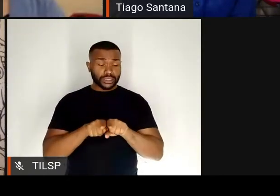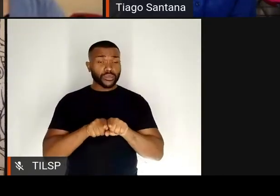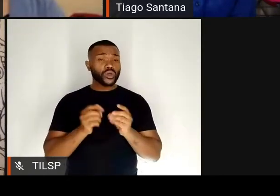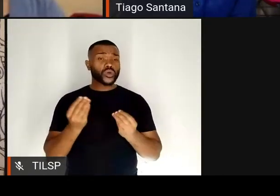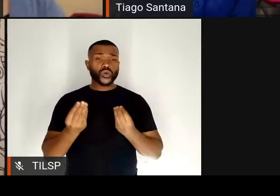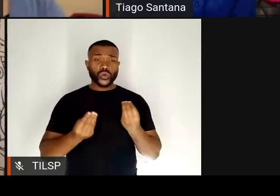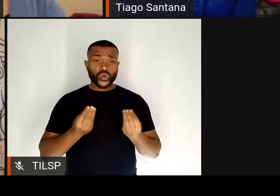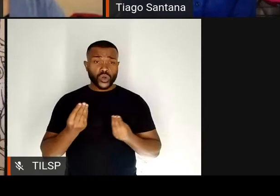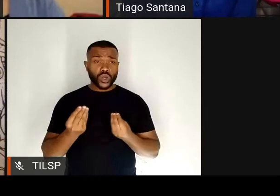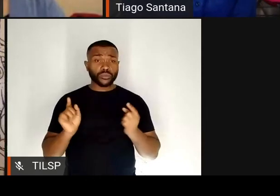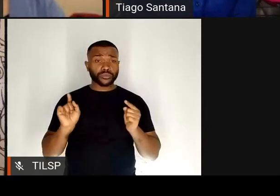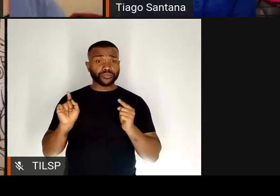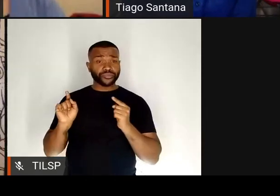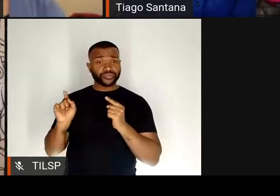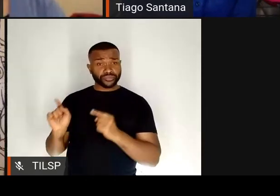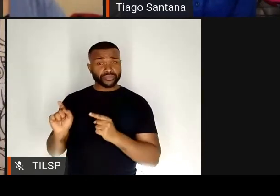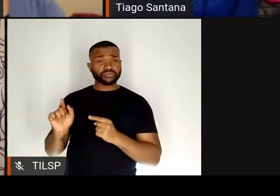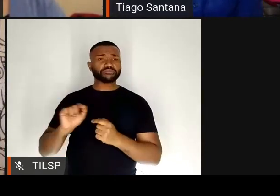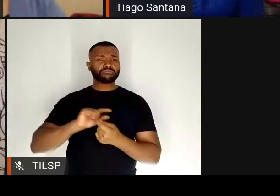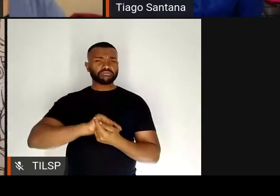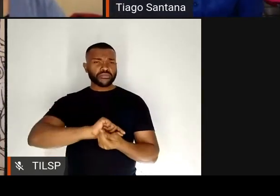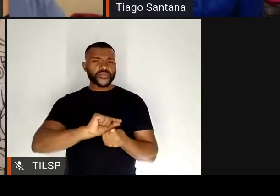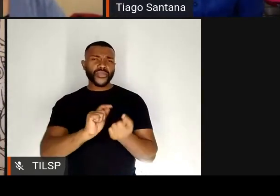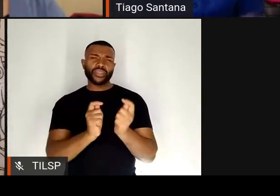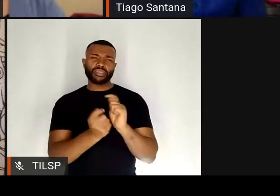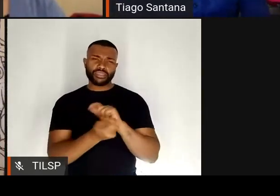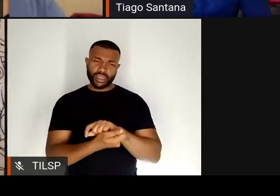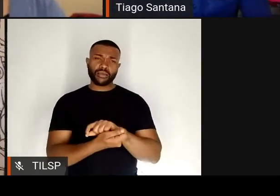ele se adapta a ela, né? Então,